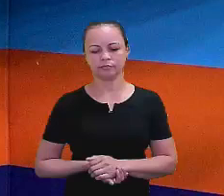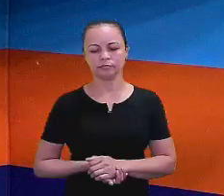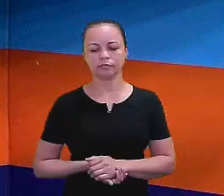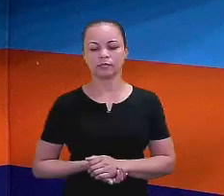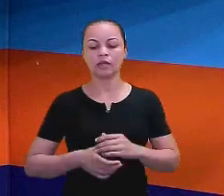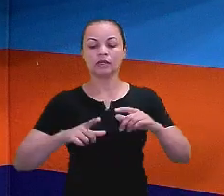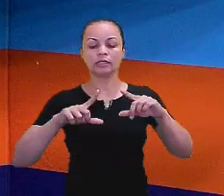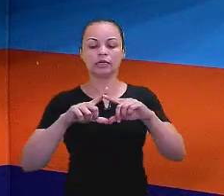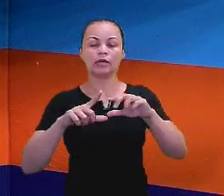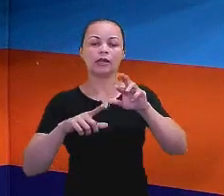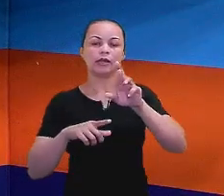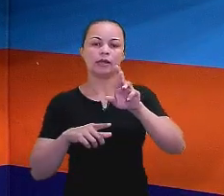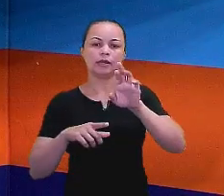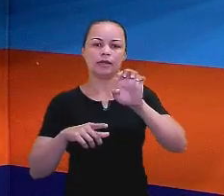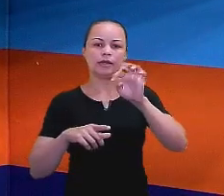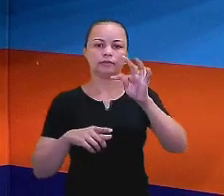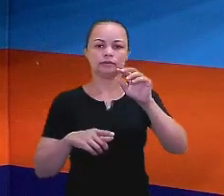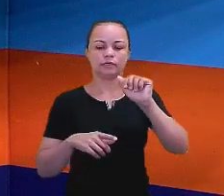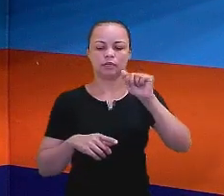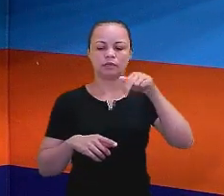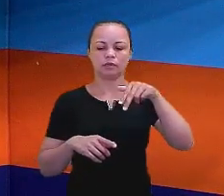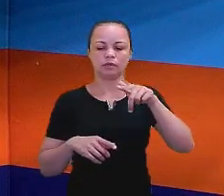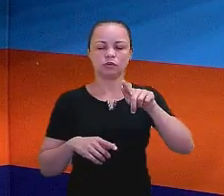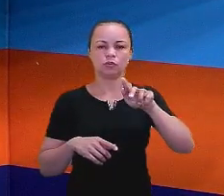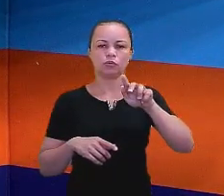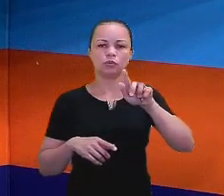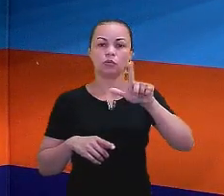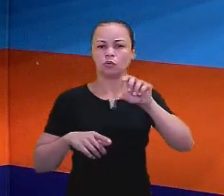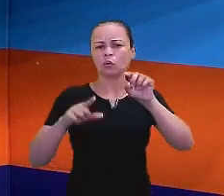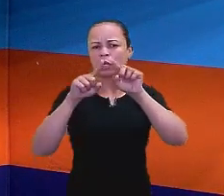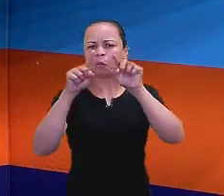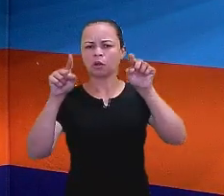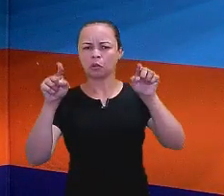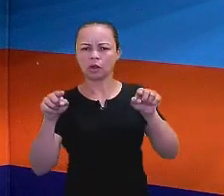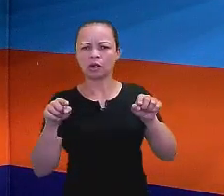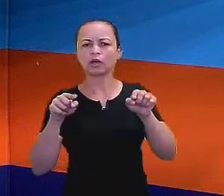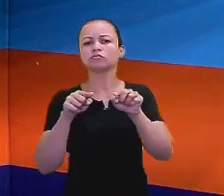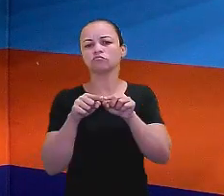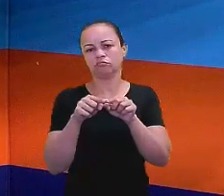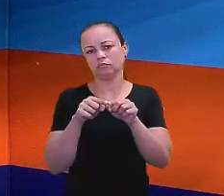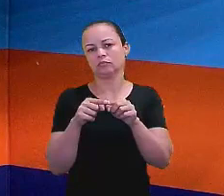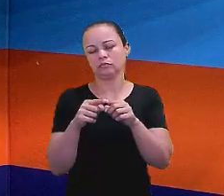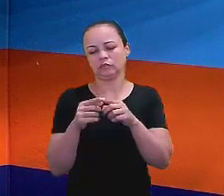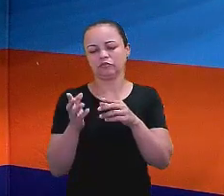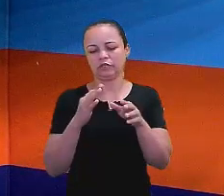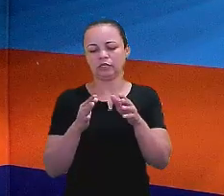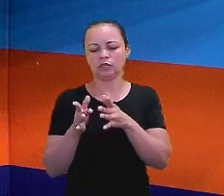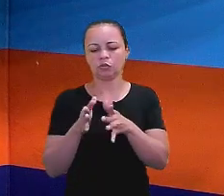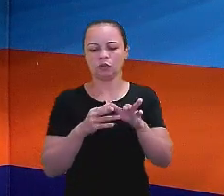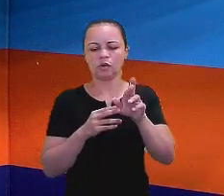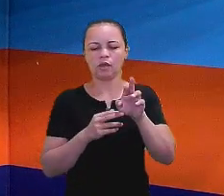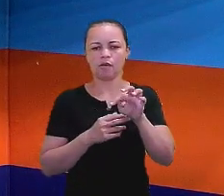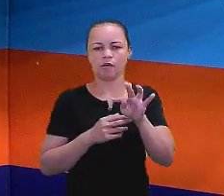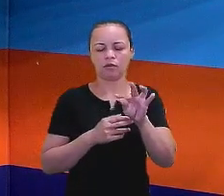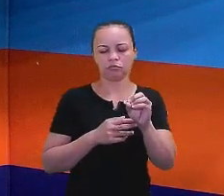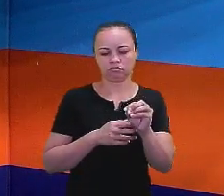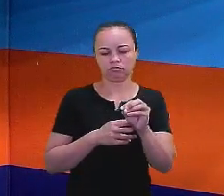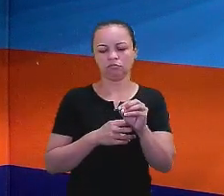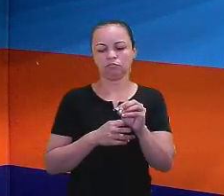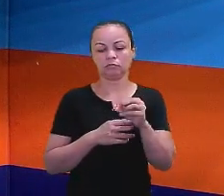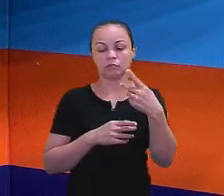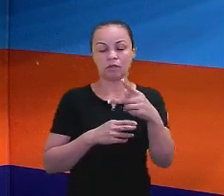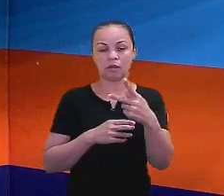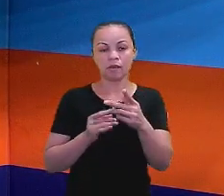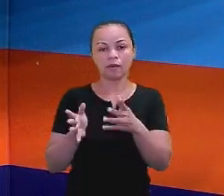Triângulo retângulo, que eu já trouxe a ideia do ângulo reto. Vejam o nome, retângulo, vem de ângulo reto. Um triângulo é